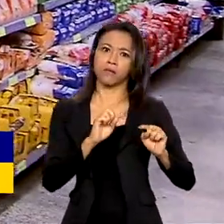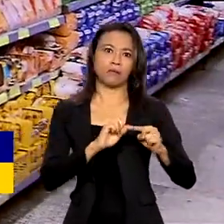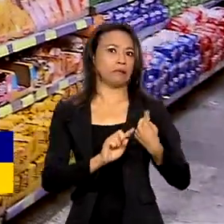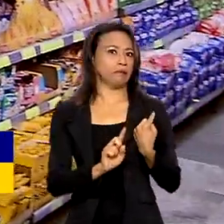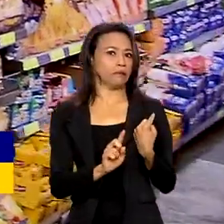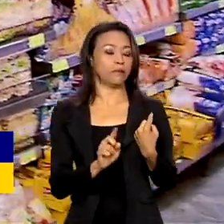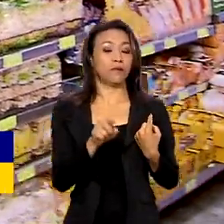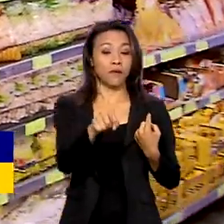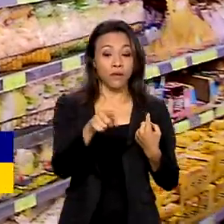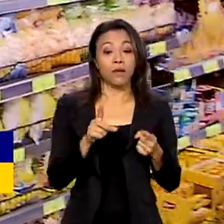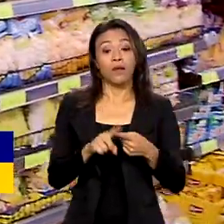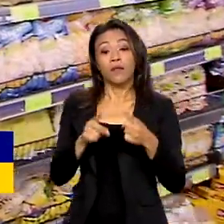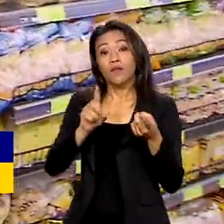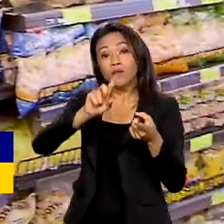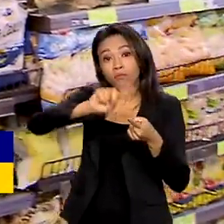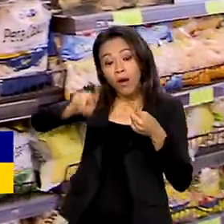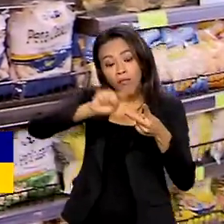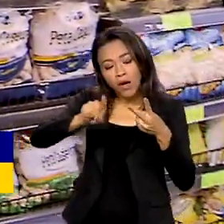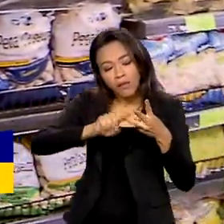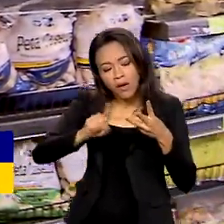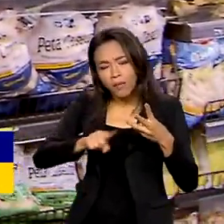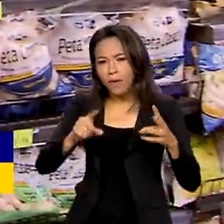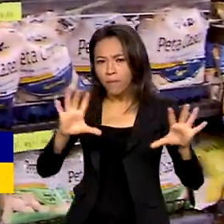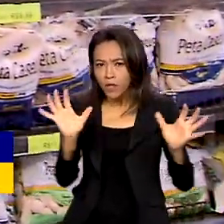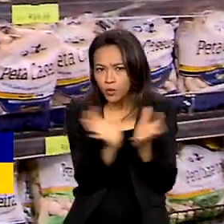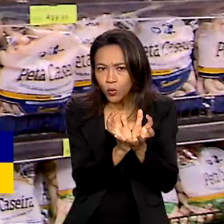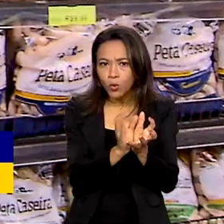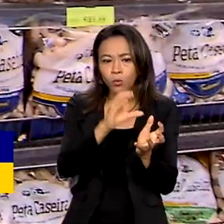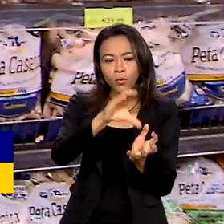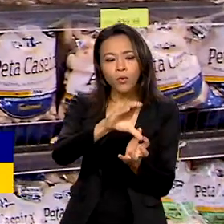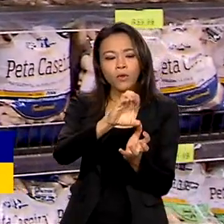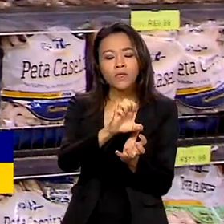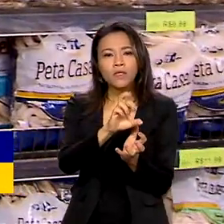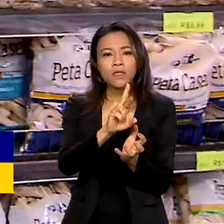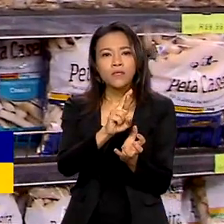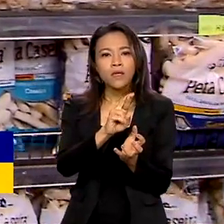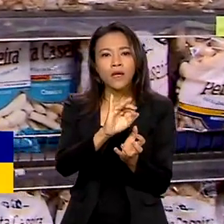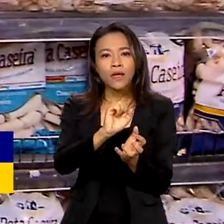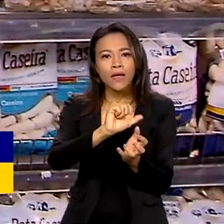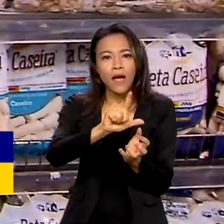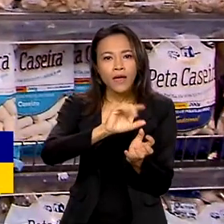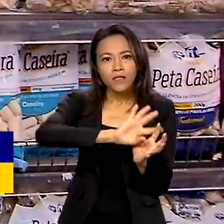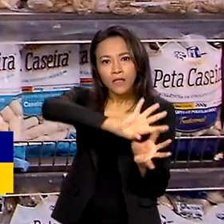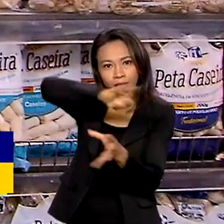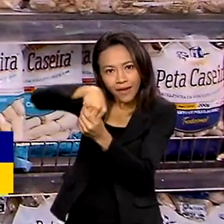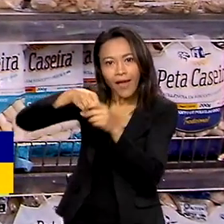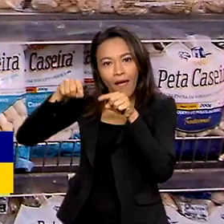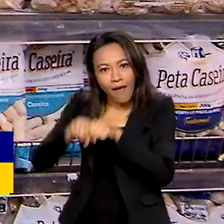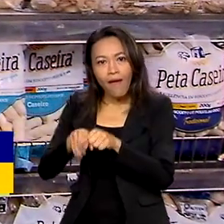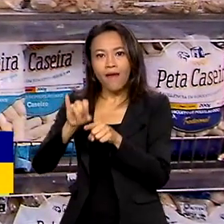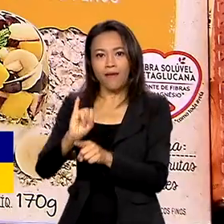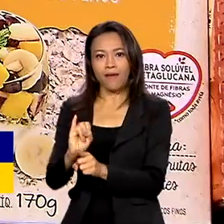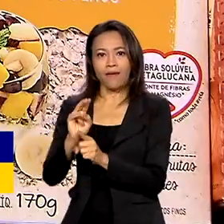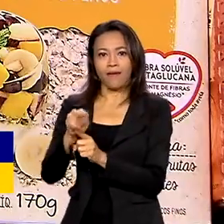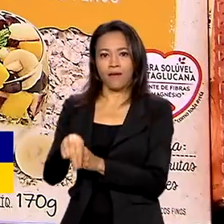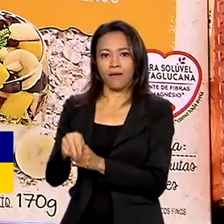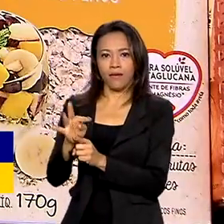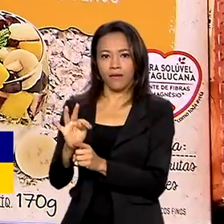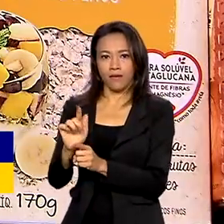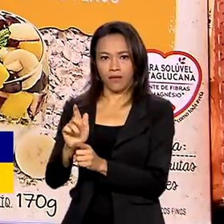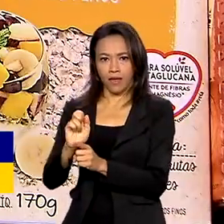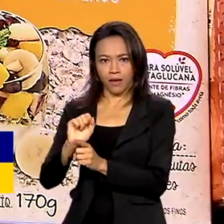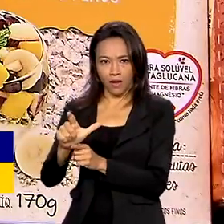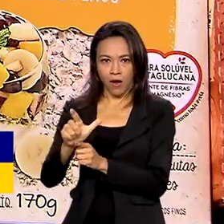centeio, milho e quinoa. Cereais que tornam um alimento integral. E para uniformizar a